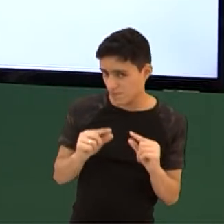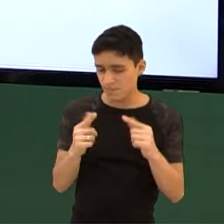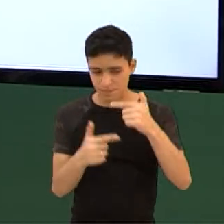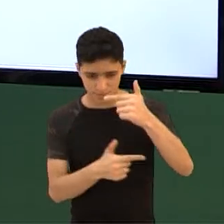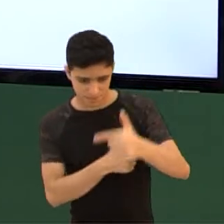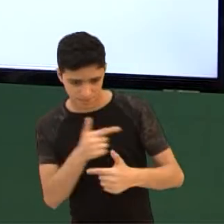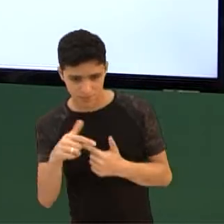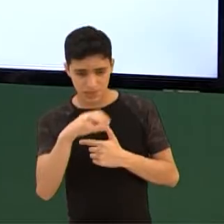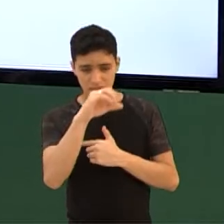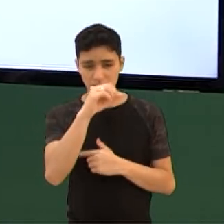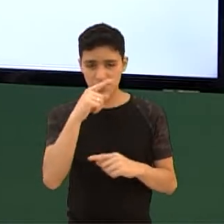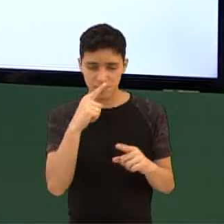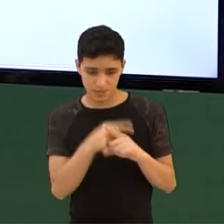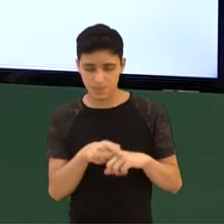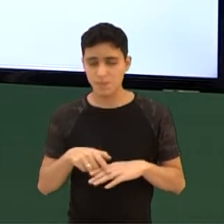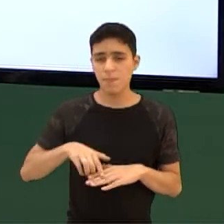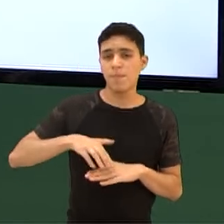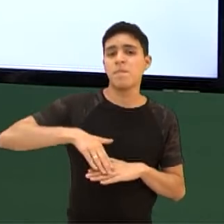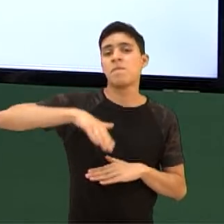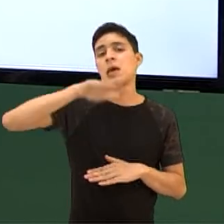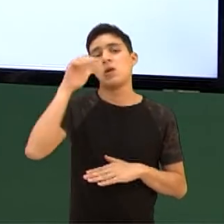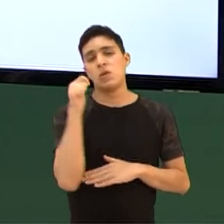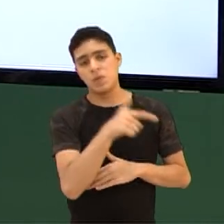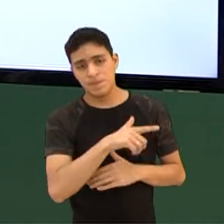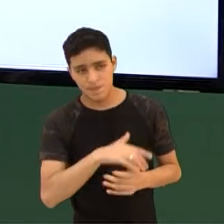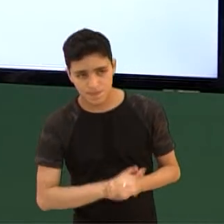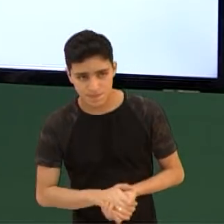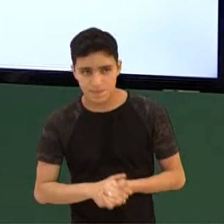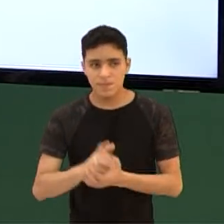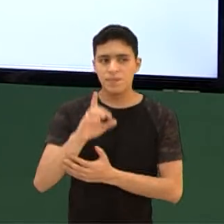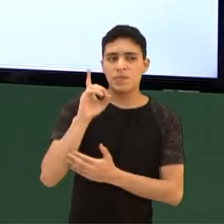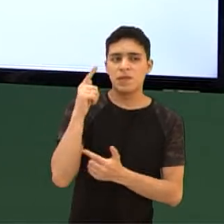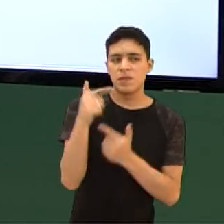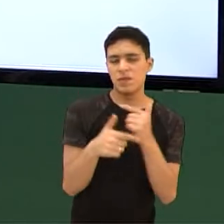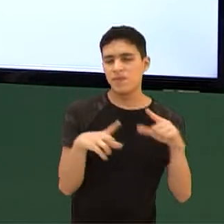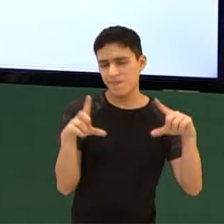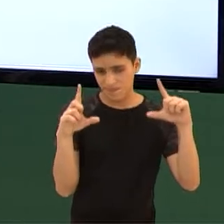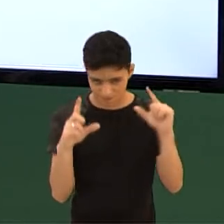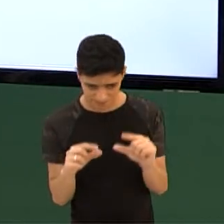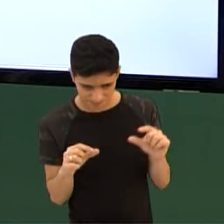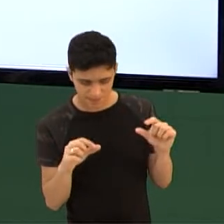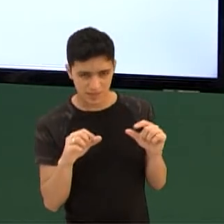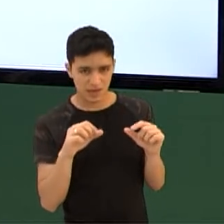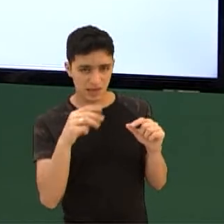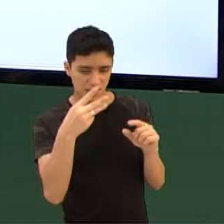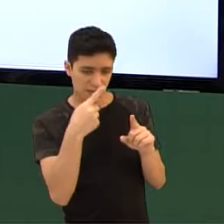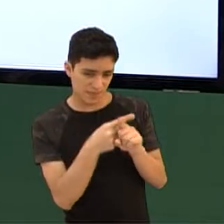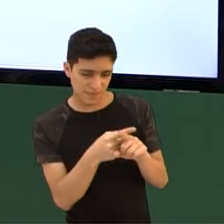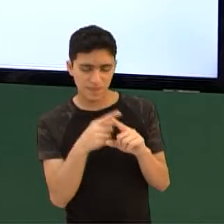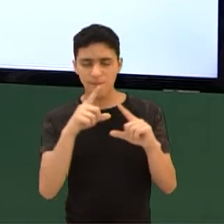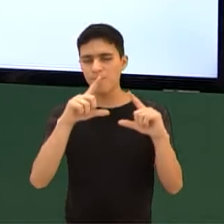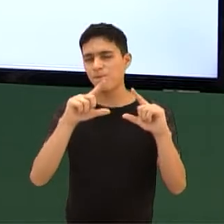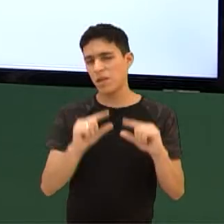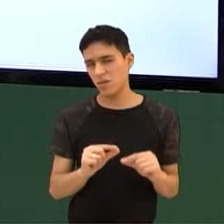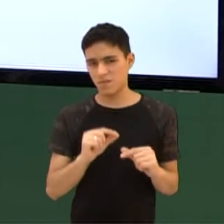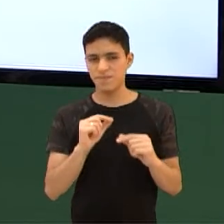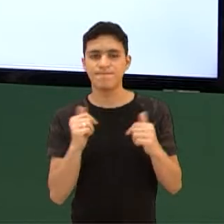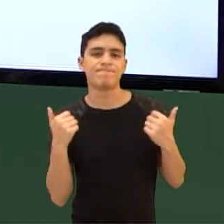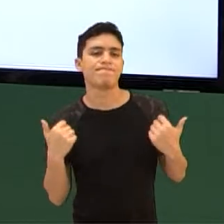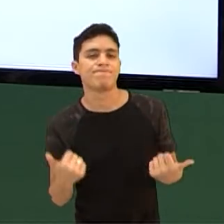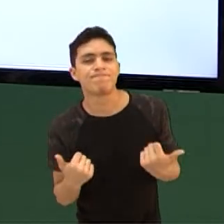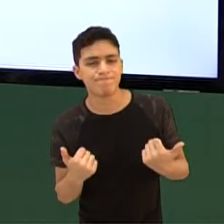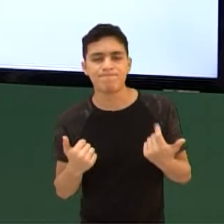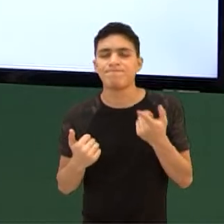trabalho fica 9 vezes maior? Item D, o trabalho diminui e fica 3 vezes menor.